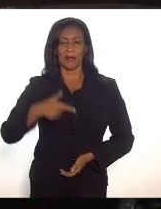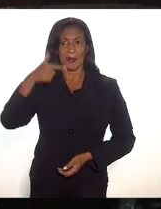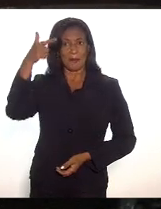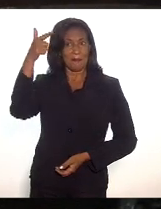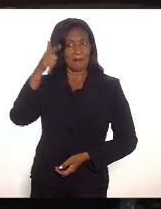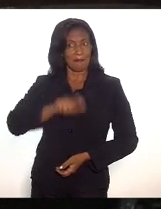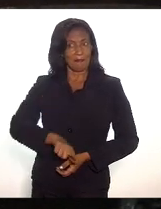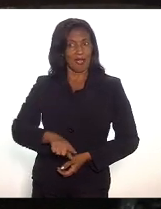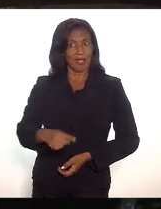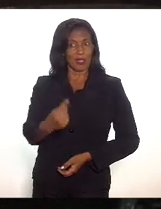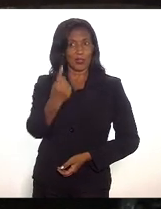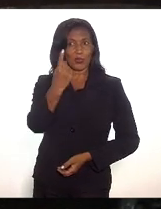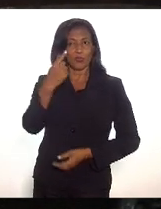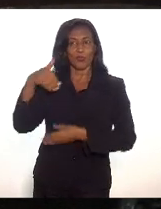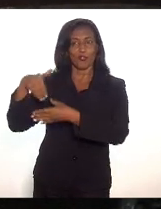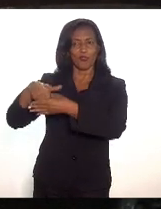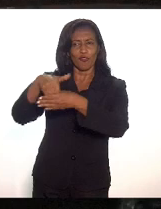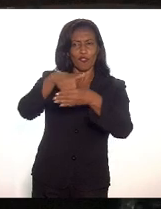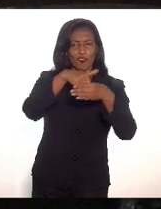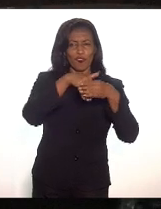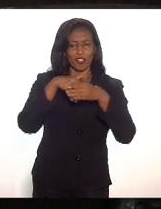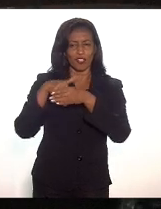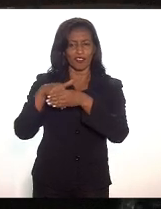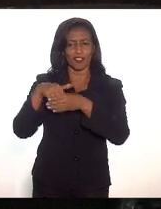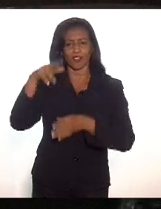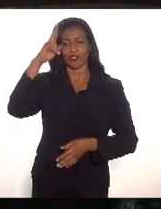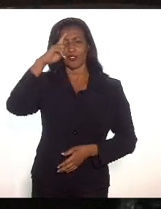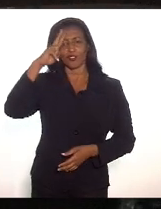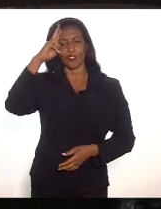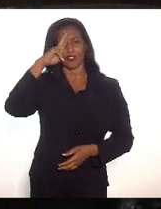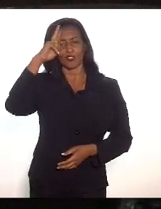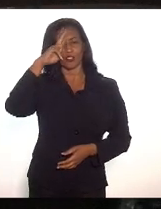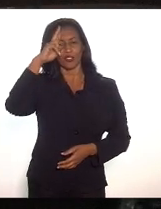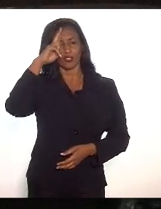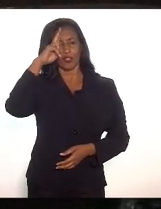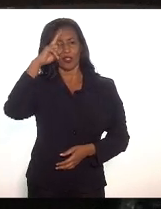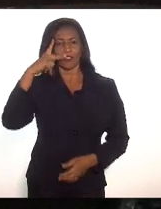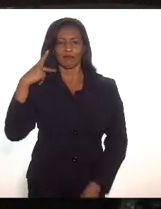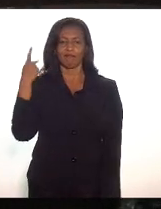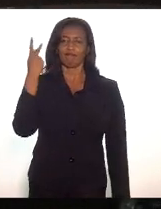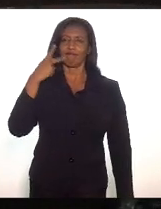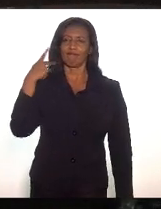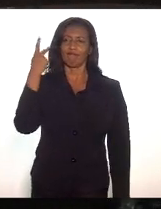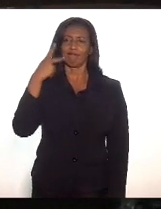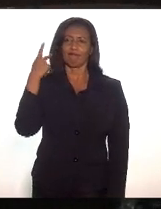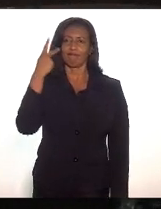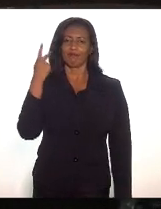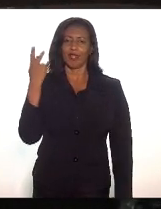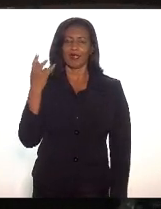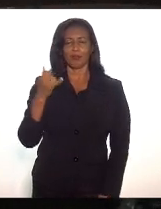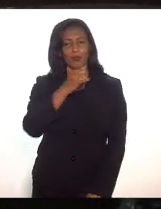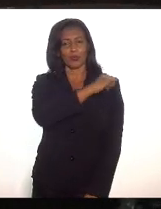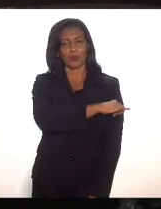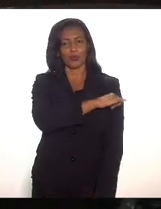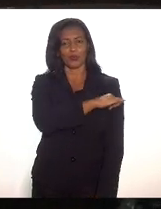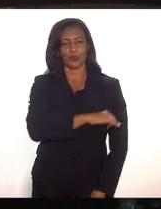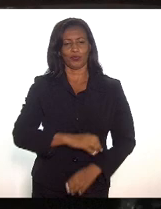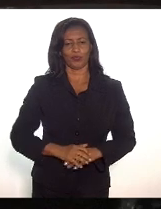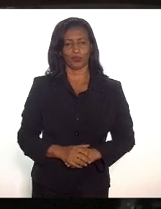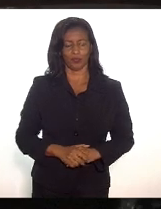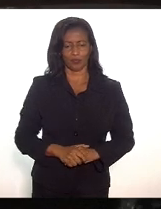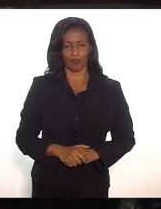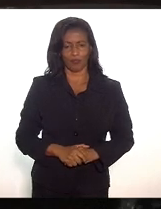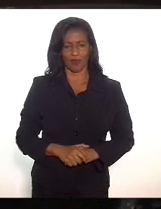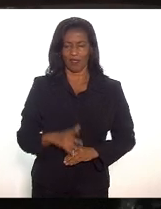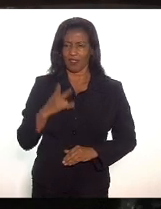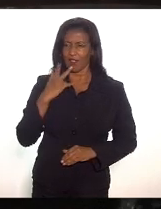uma votação histórica no Parlamento Fluminense. Disse